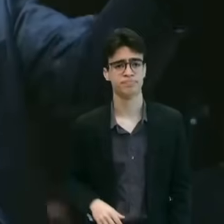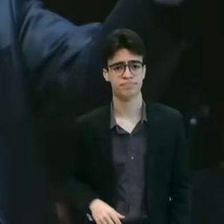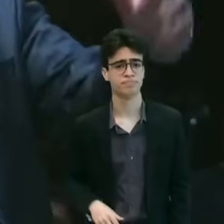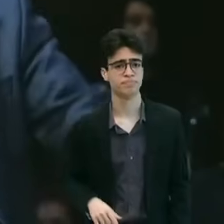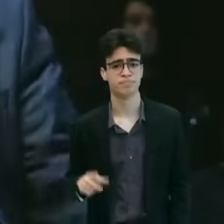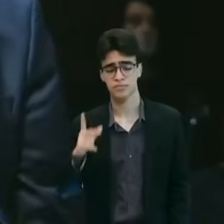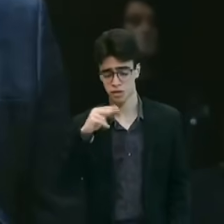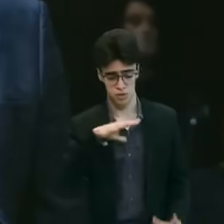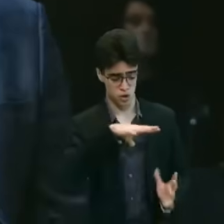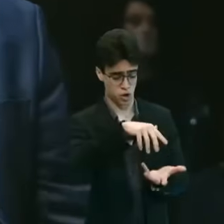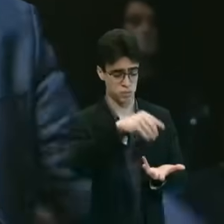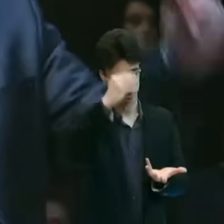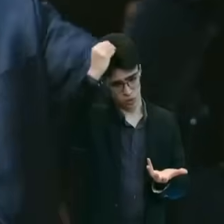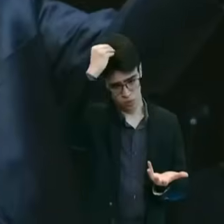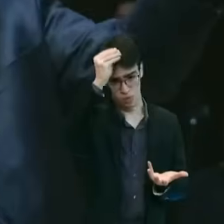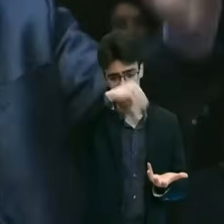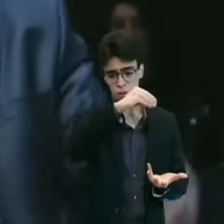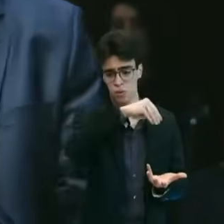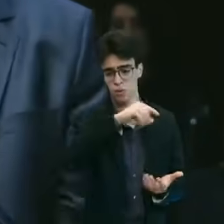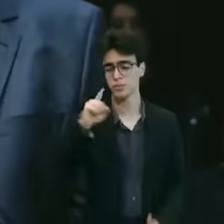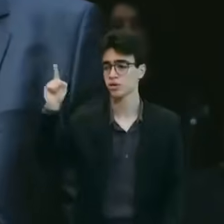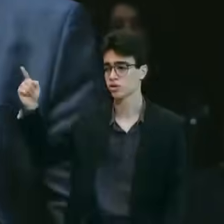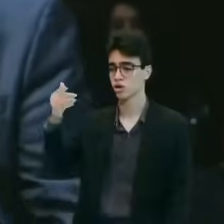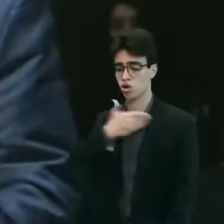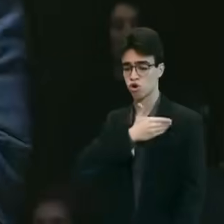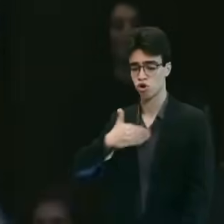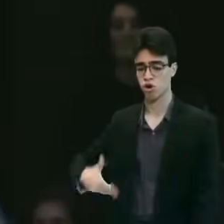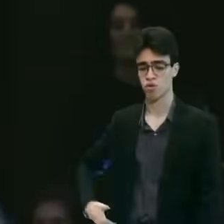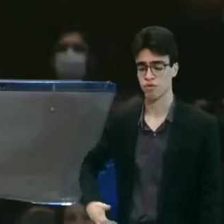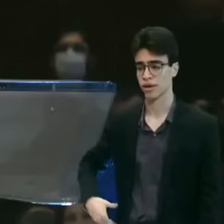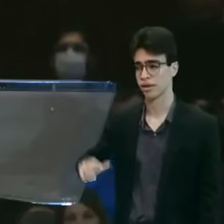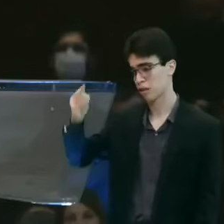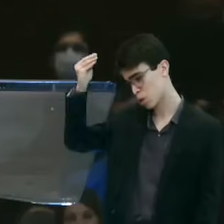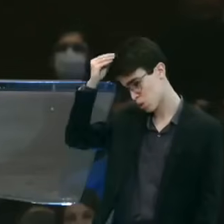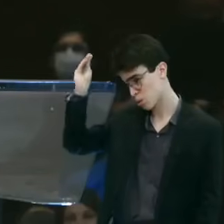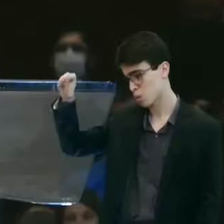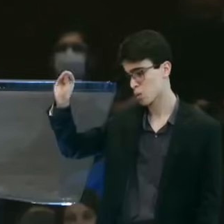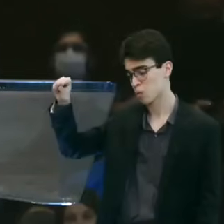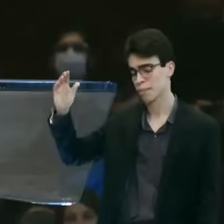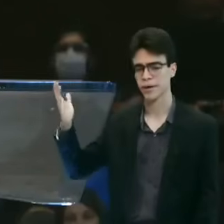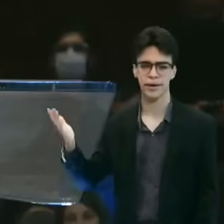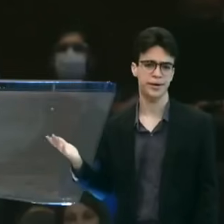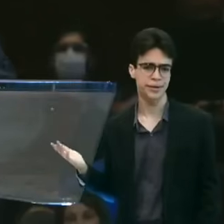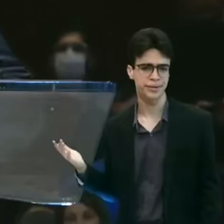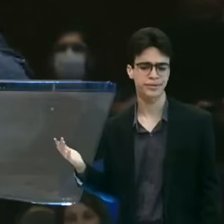esse mundo é culpado da minha dor, o governo é culpado da minha dor, todo mundo é culpado da minha dor.